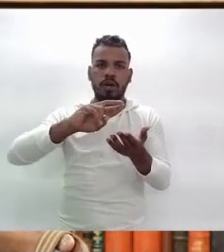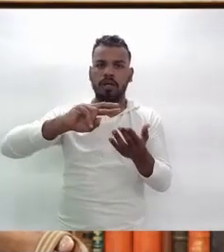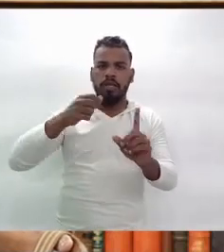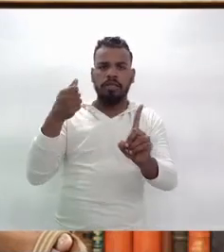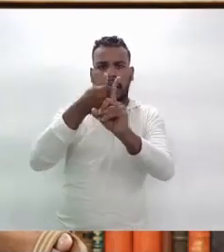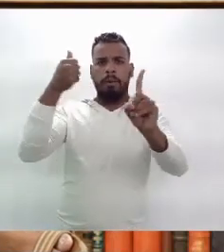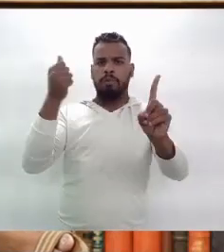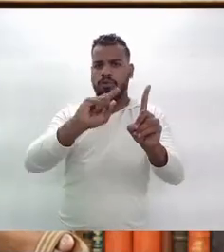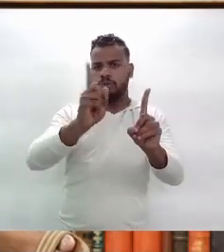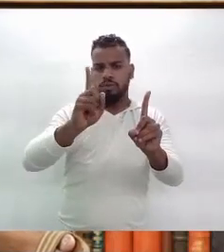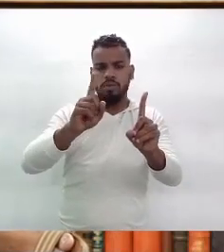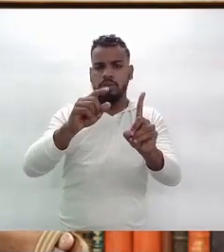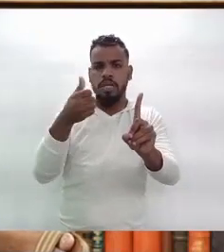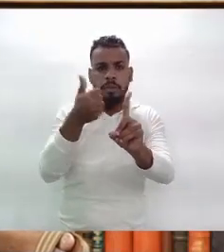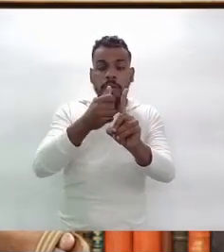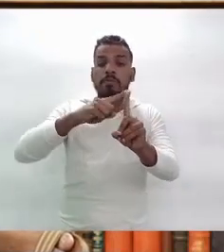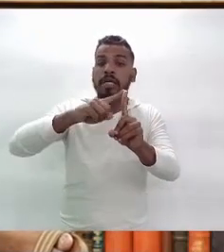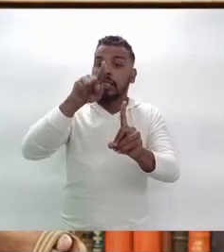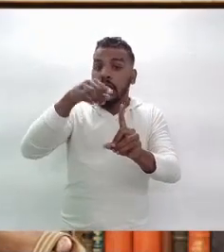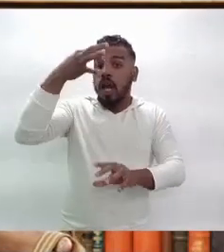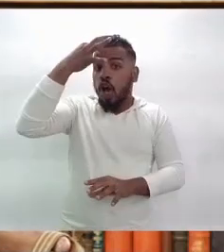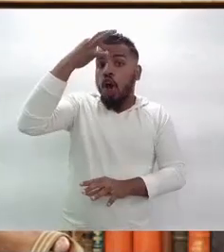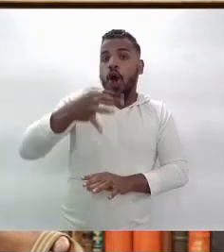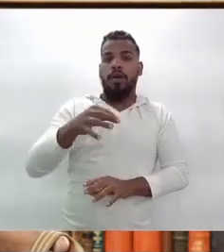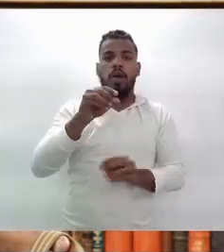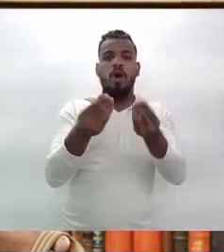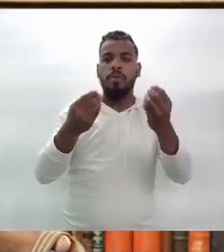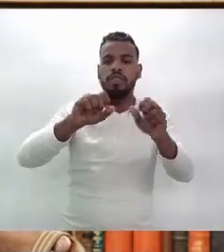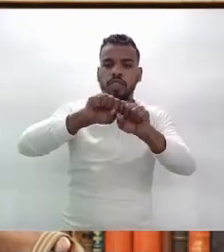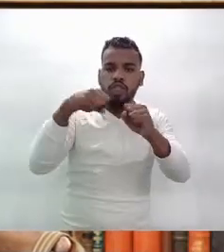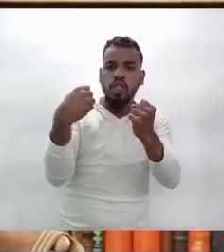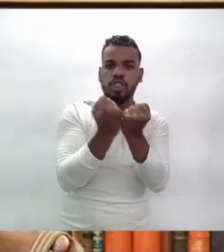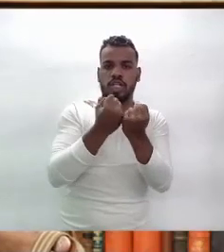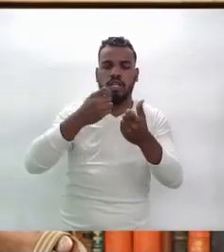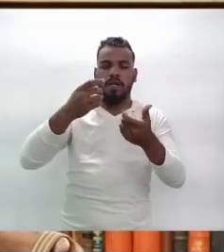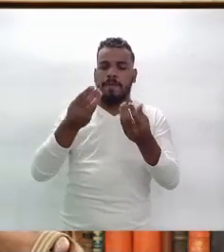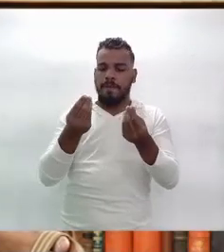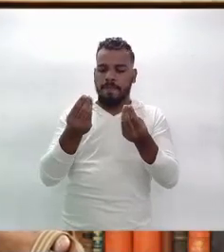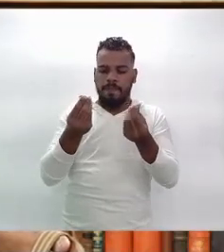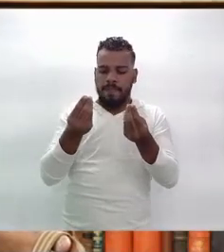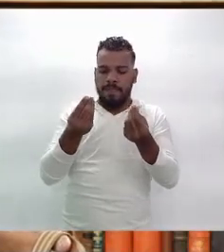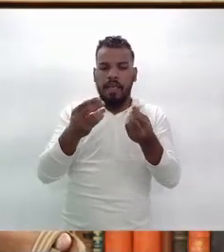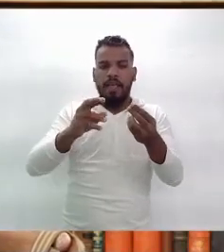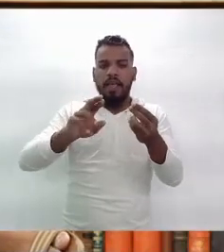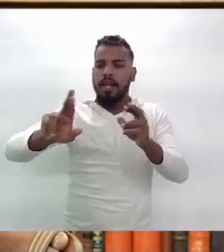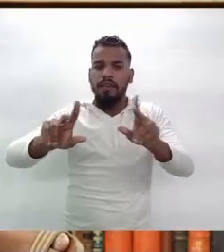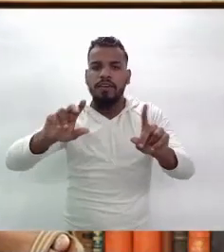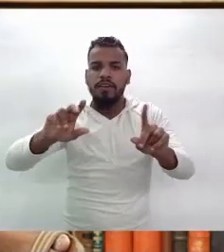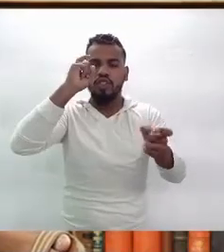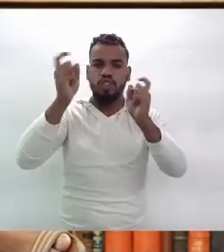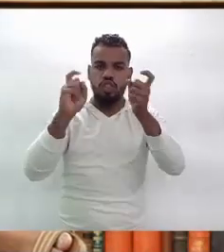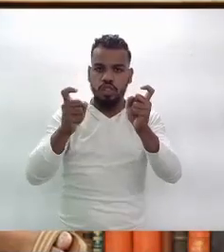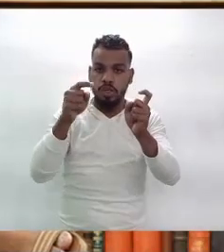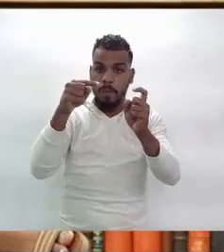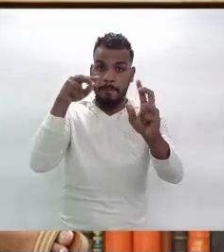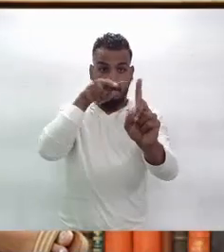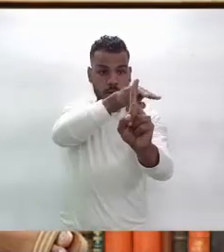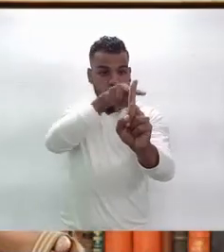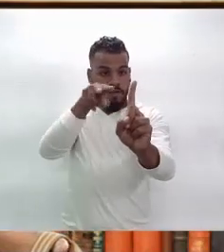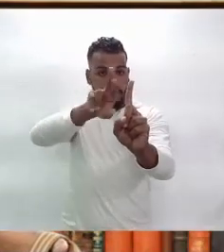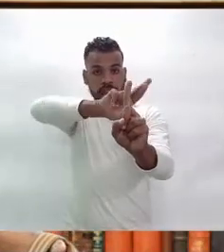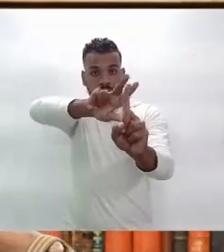com dilemas sociais, e se ele compreender esses dilemas sociais, essas diferentes discussões, esses pontos de vista